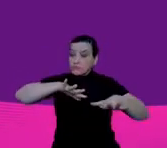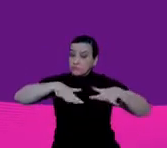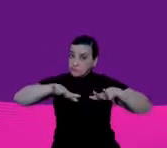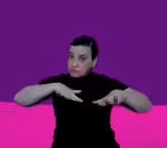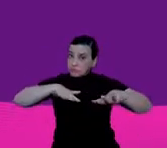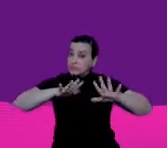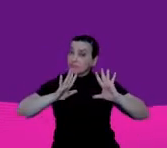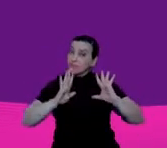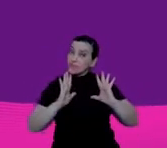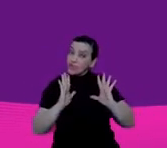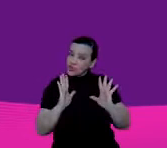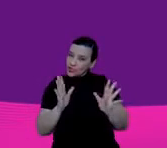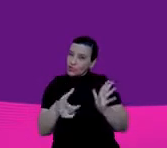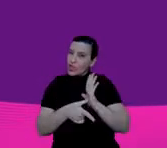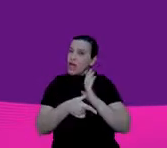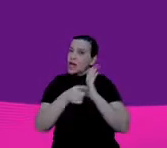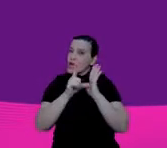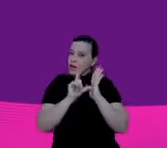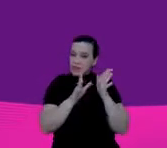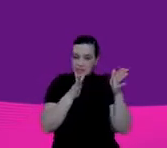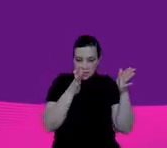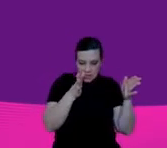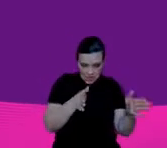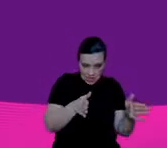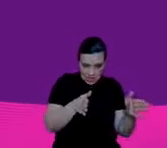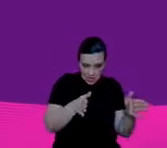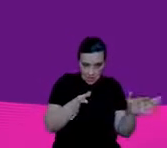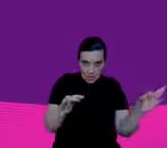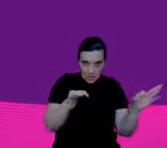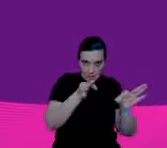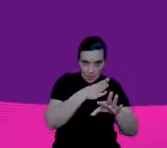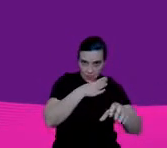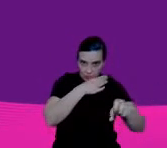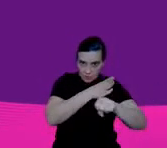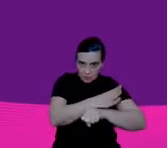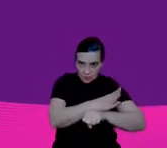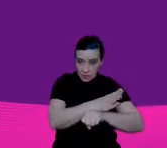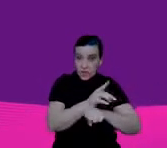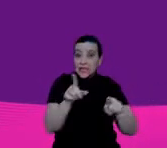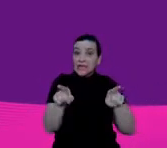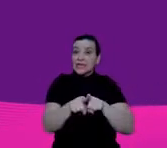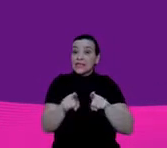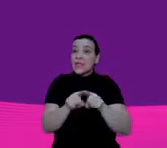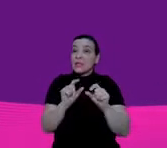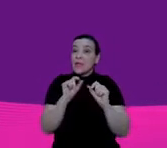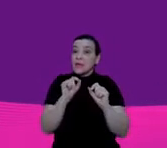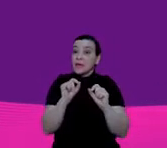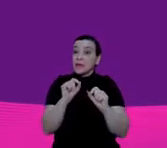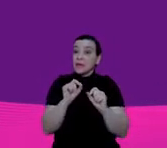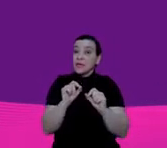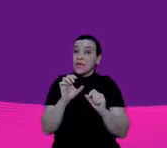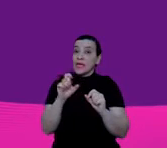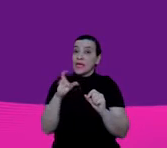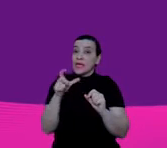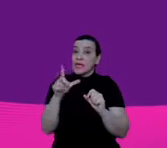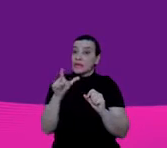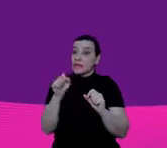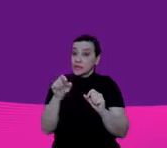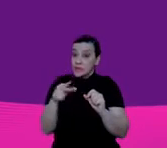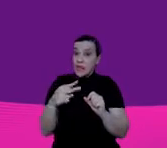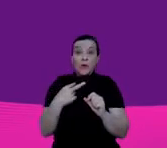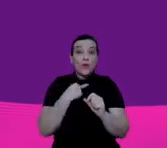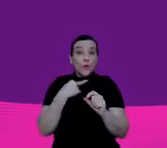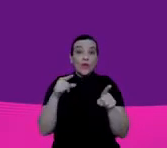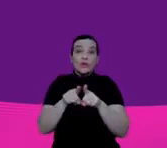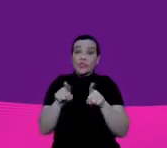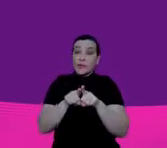a primeira etapa cumprida, né? Você não pode ter nenhum critério de exclusão e nenhum red flag, e você tem que ter pelo menos dois dos quatro critérios